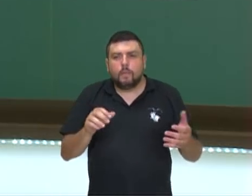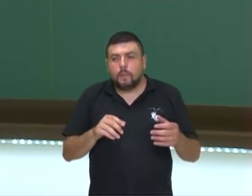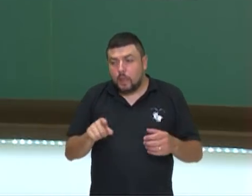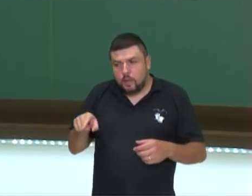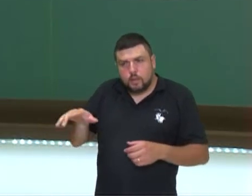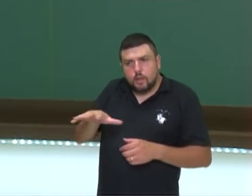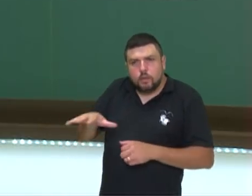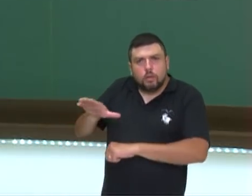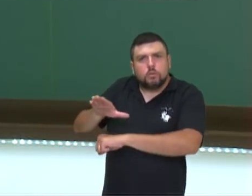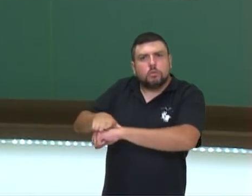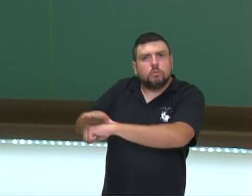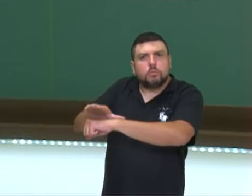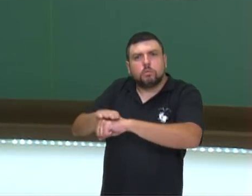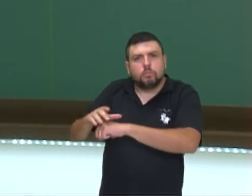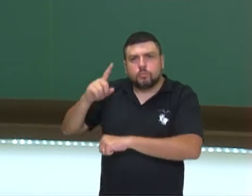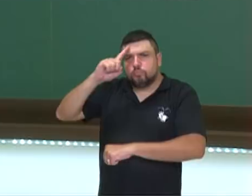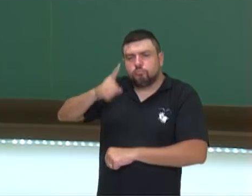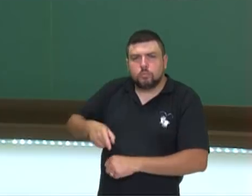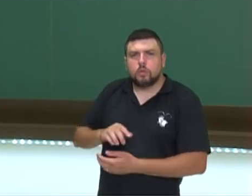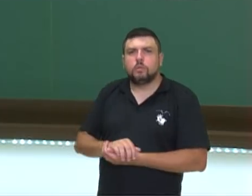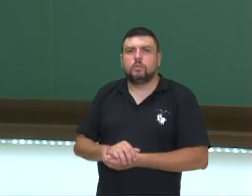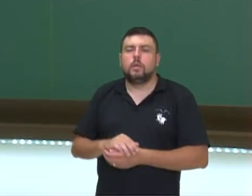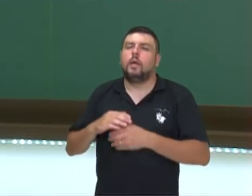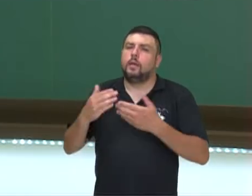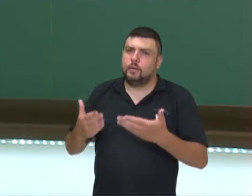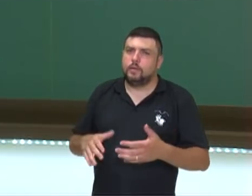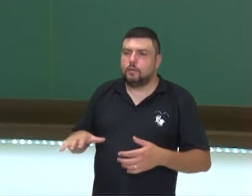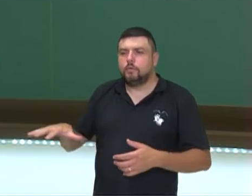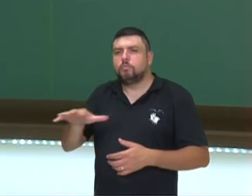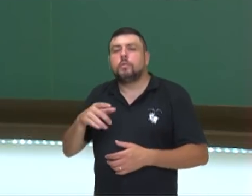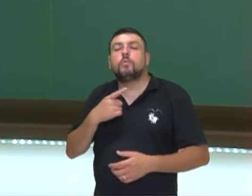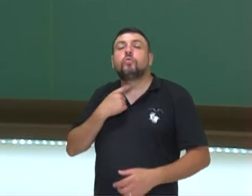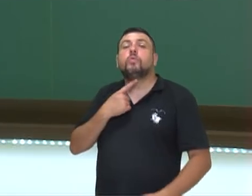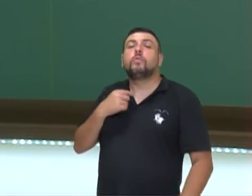decisões deles. Por isso o voto representava a decisão desses